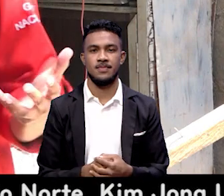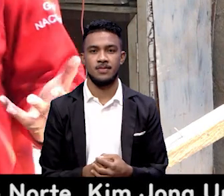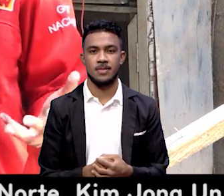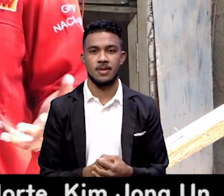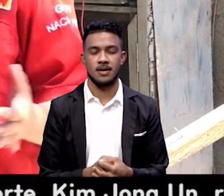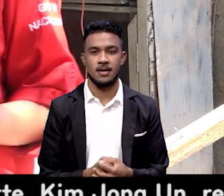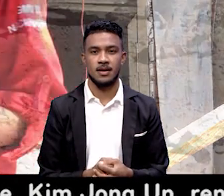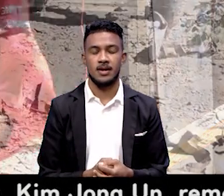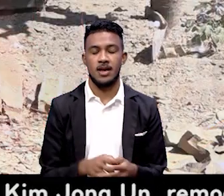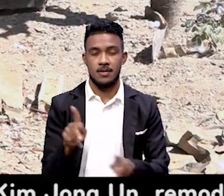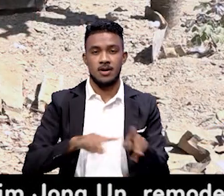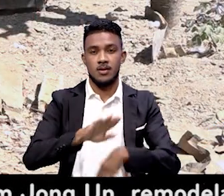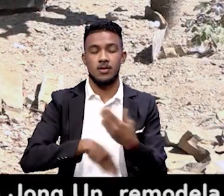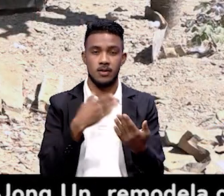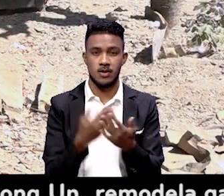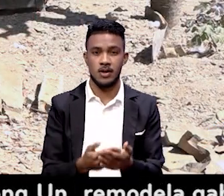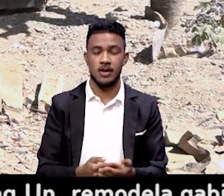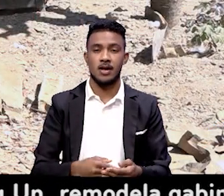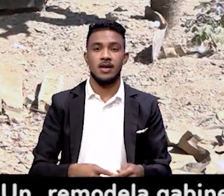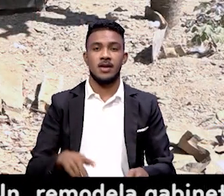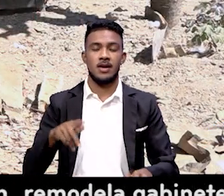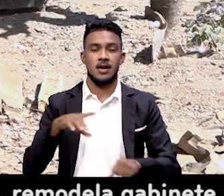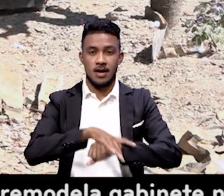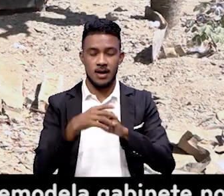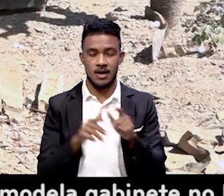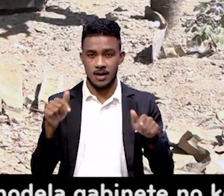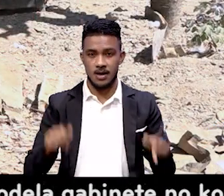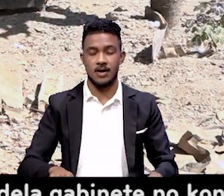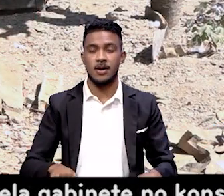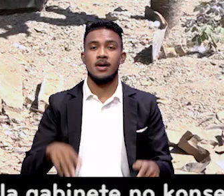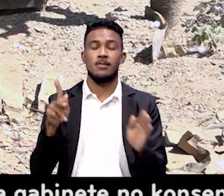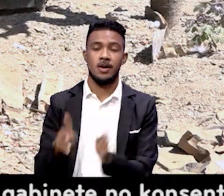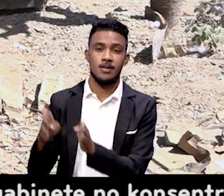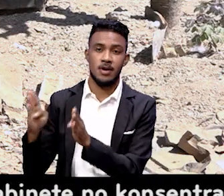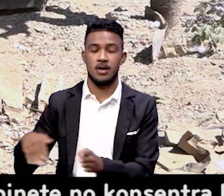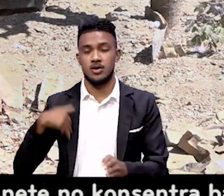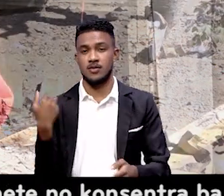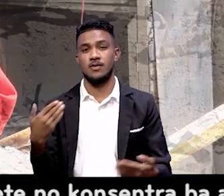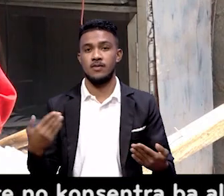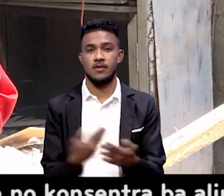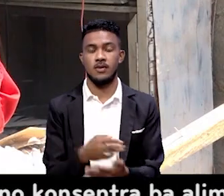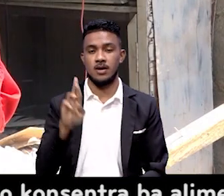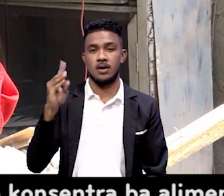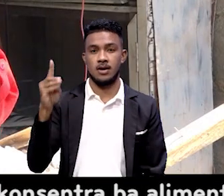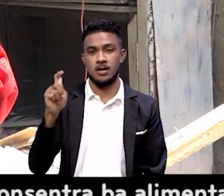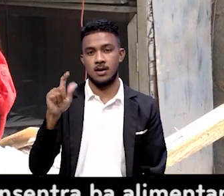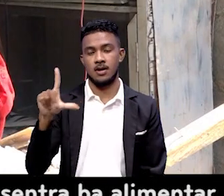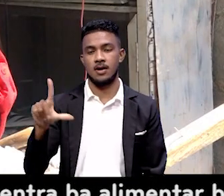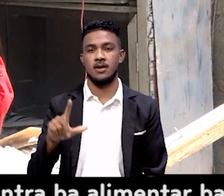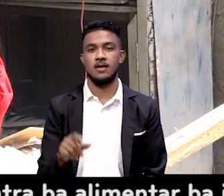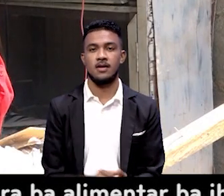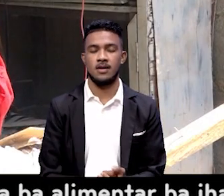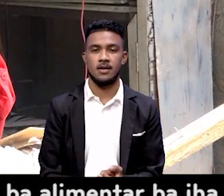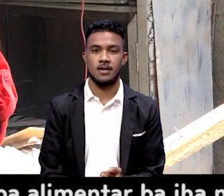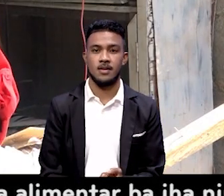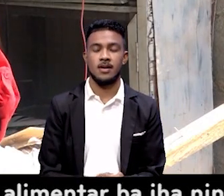Ina sireu tu iraidoba indane, perpara hela geração fong, geração futuro, RDTL. Siti Inês da